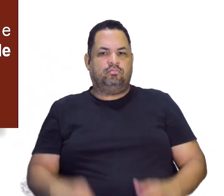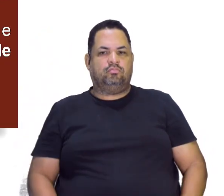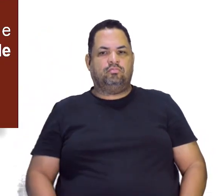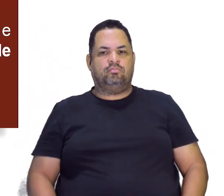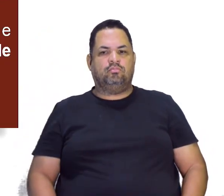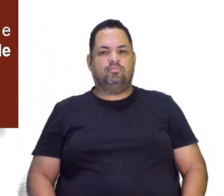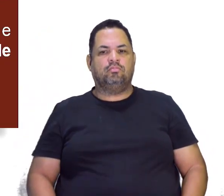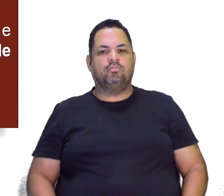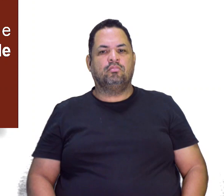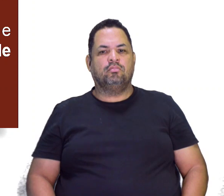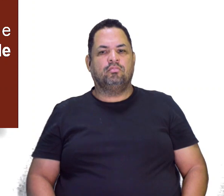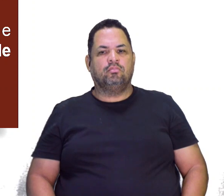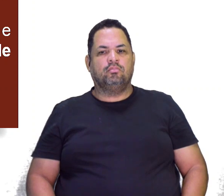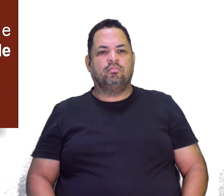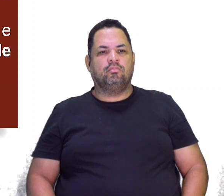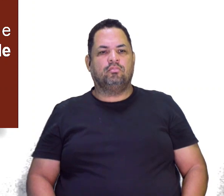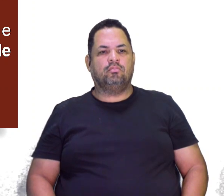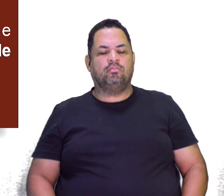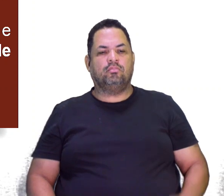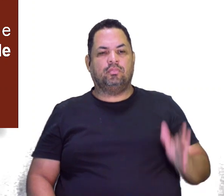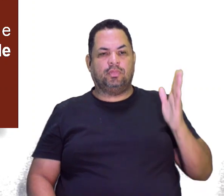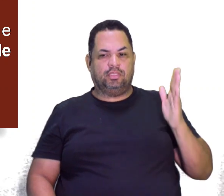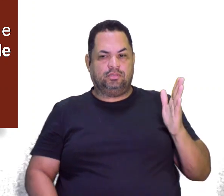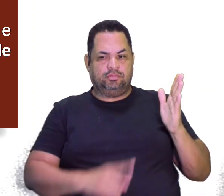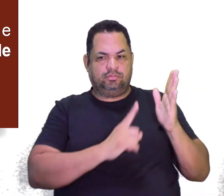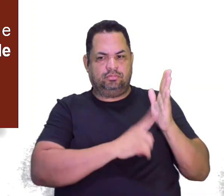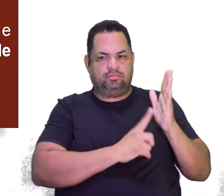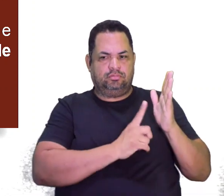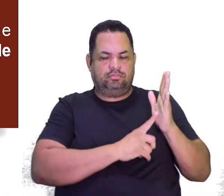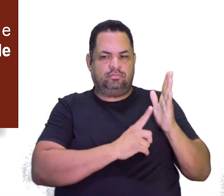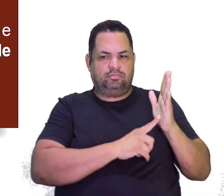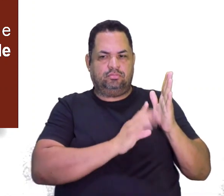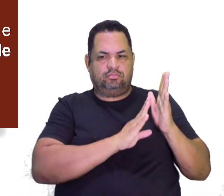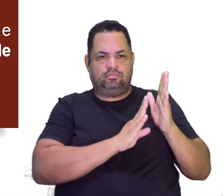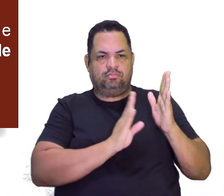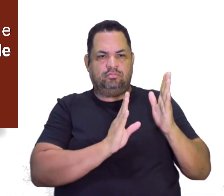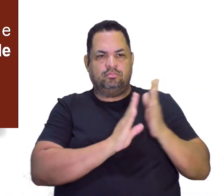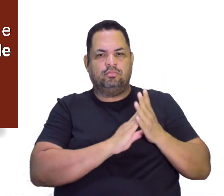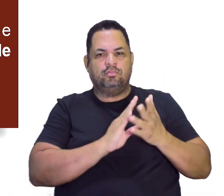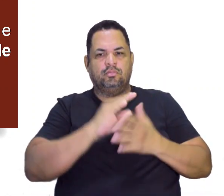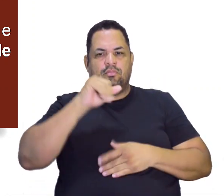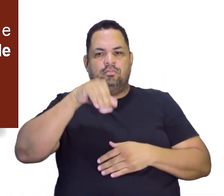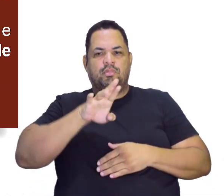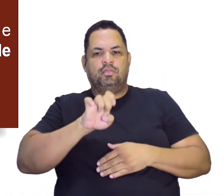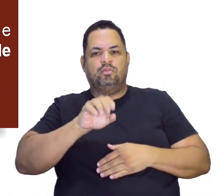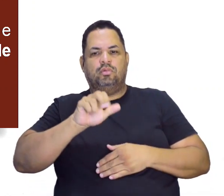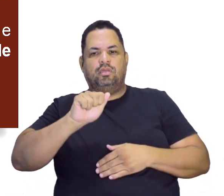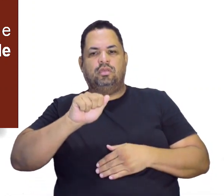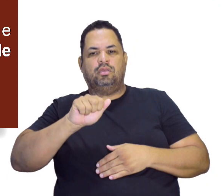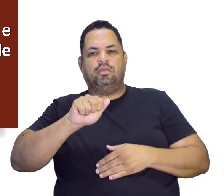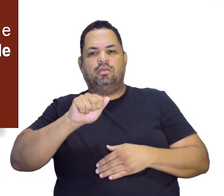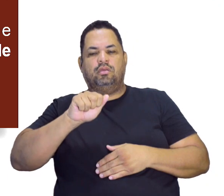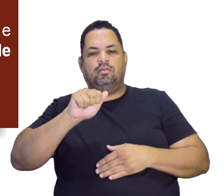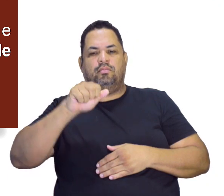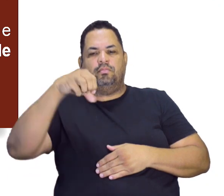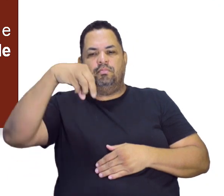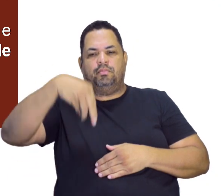se destacaram mais então aqui da esquerda paraa direita você tem Manuel Bandeira né